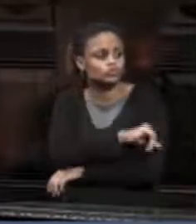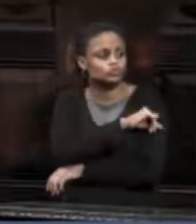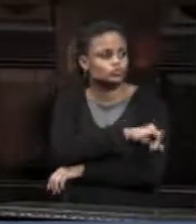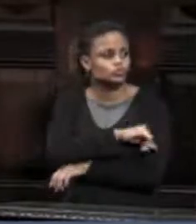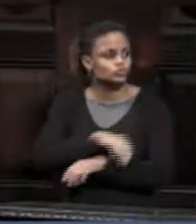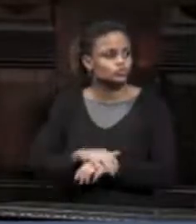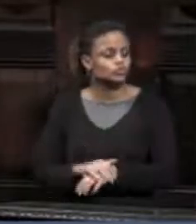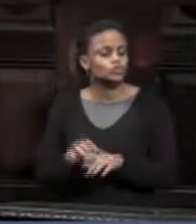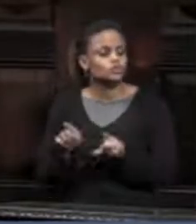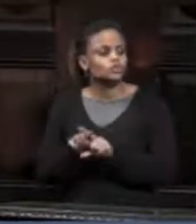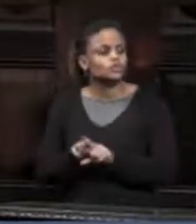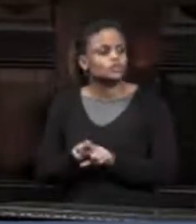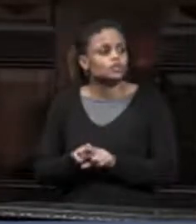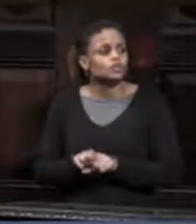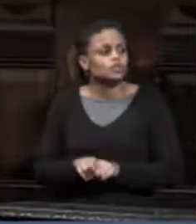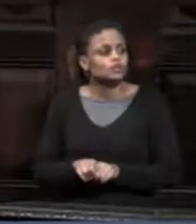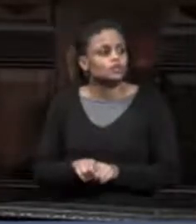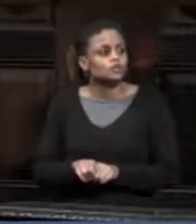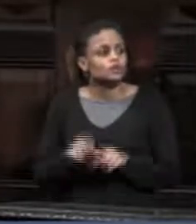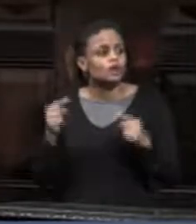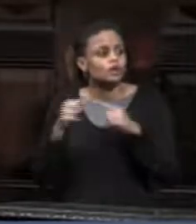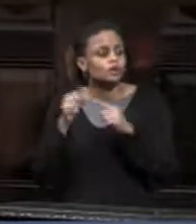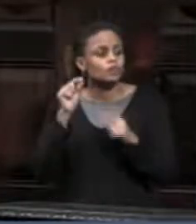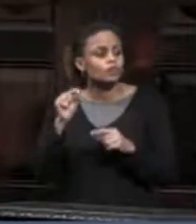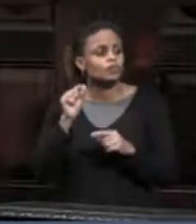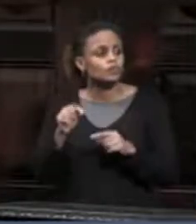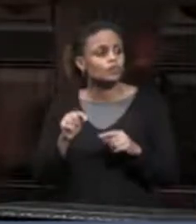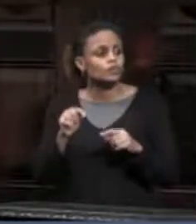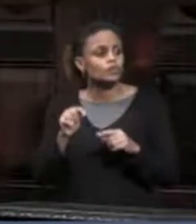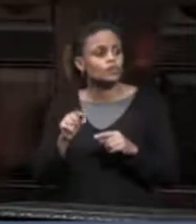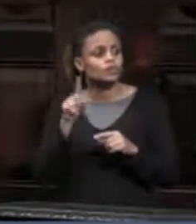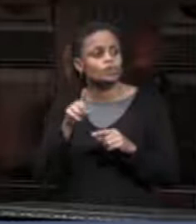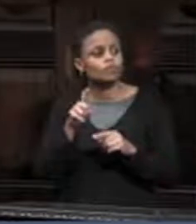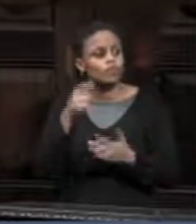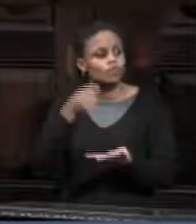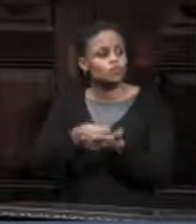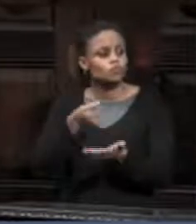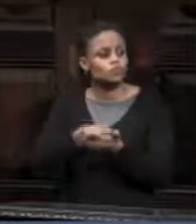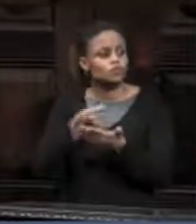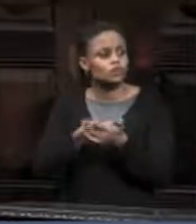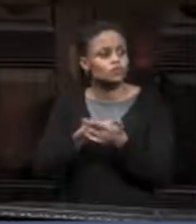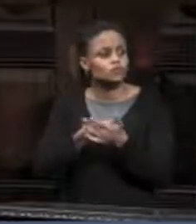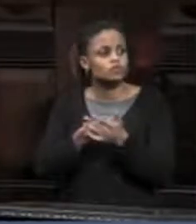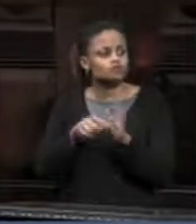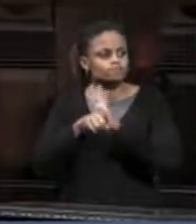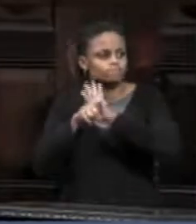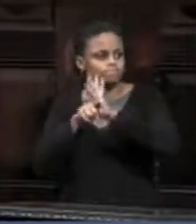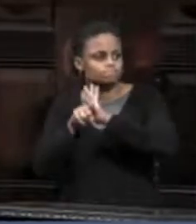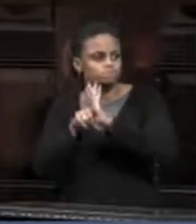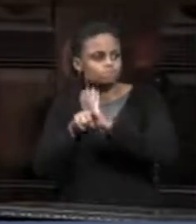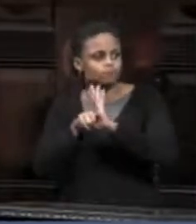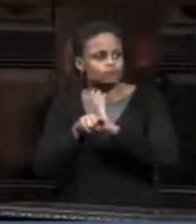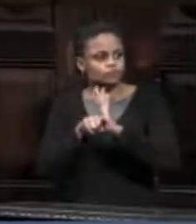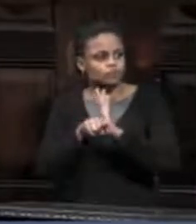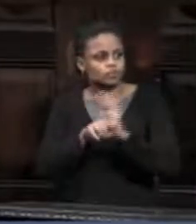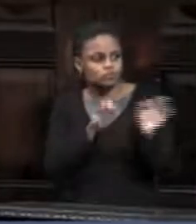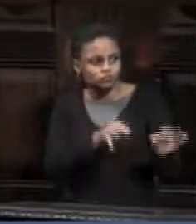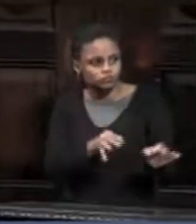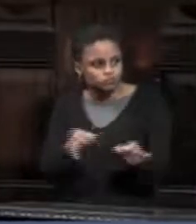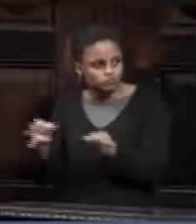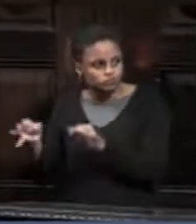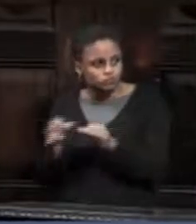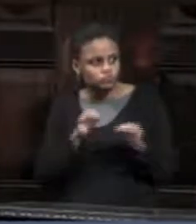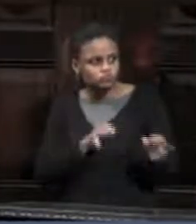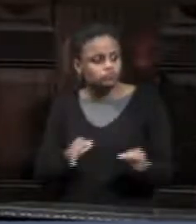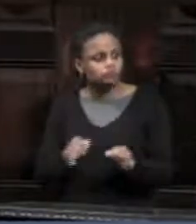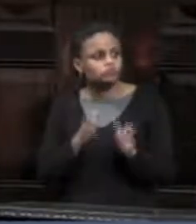do Sul Fluminense, no que se refere às suas obrigações constitucionais no sentido de fiscalizar de maneira adequada